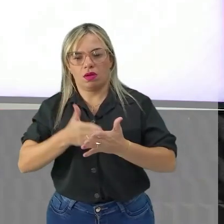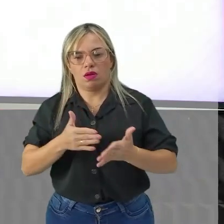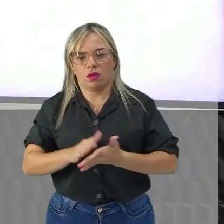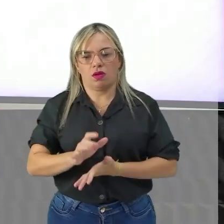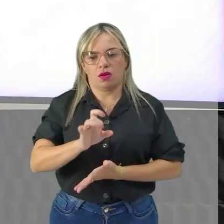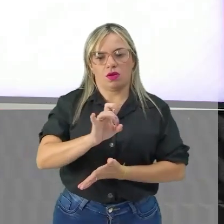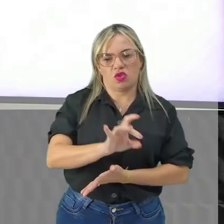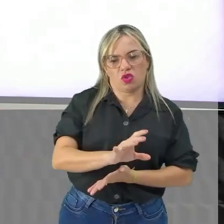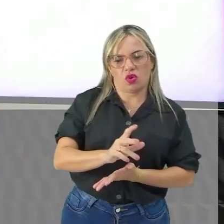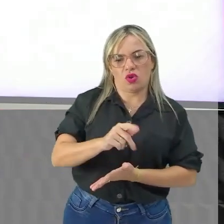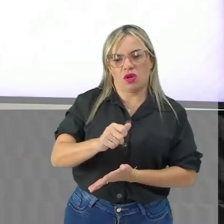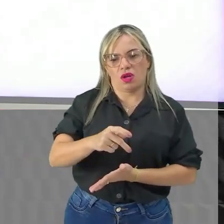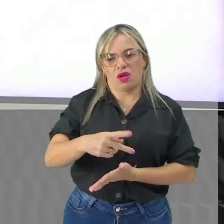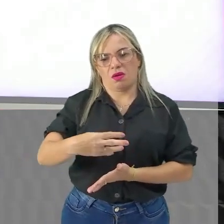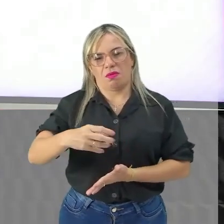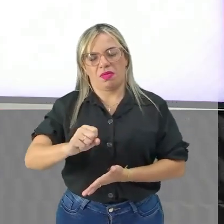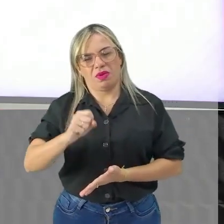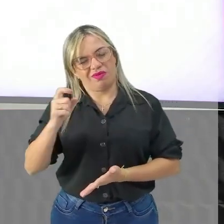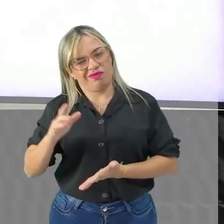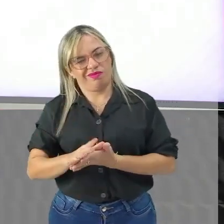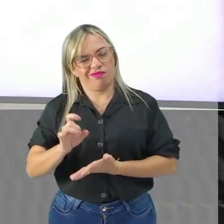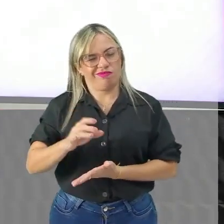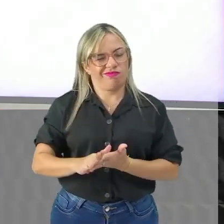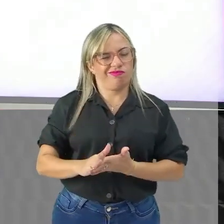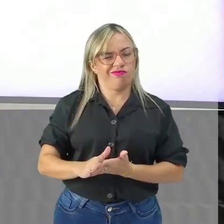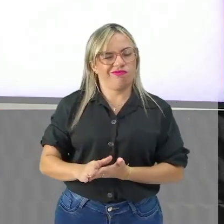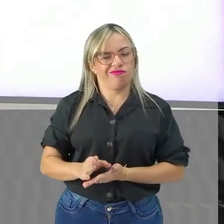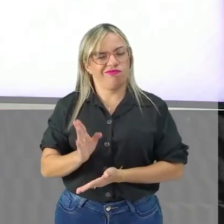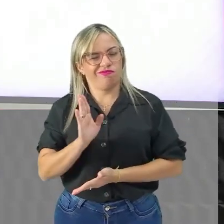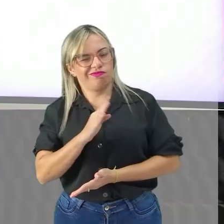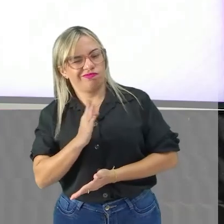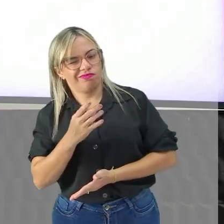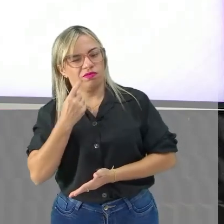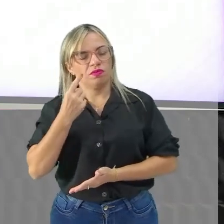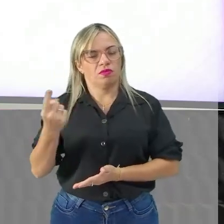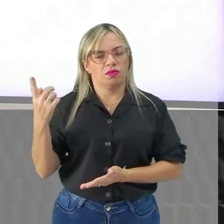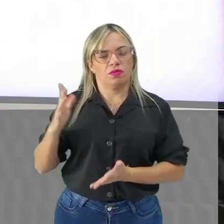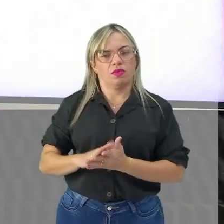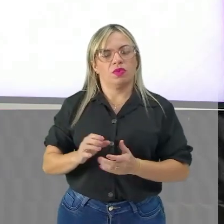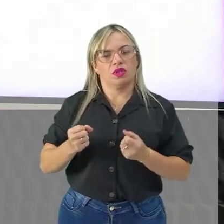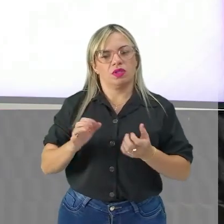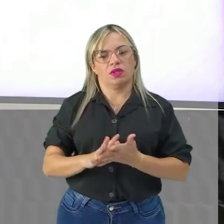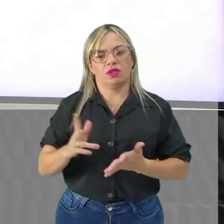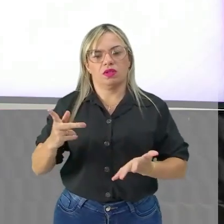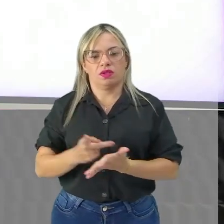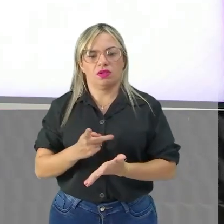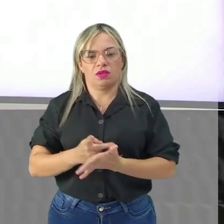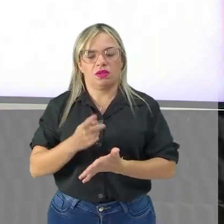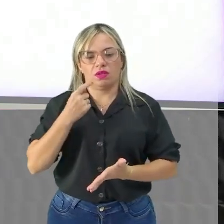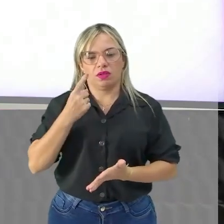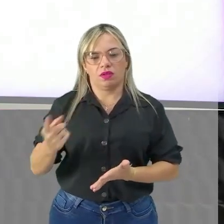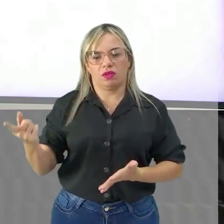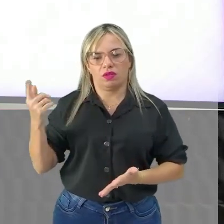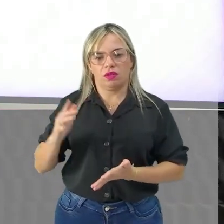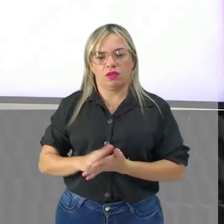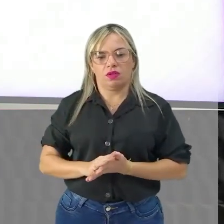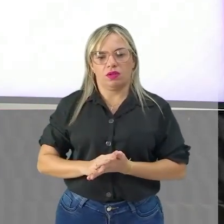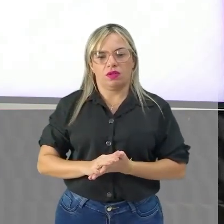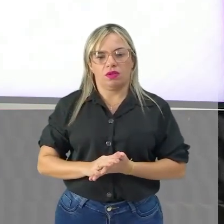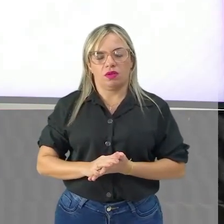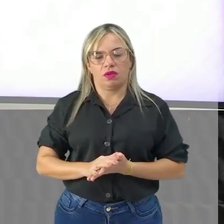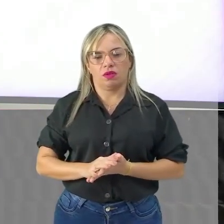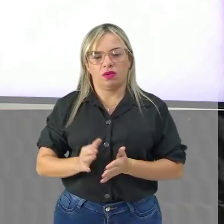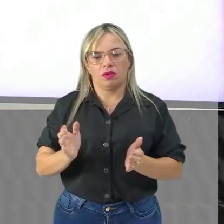Apenas, somente, né? Desconfiem. Então, está dizendo assim, ó, os anfíbios, eles